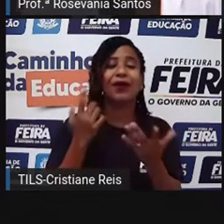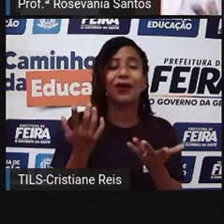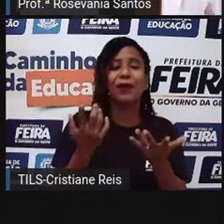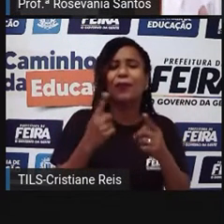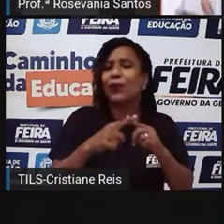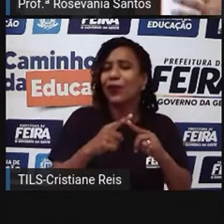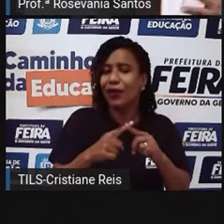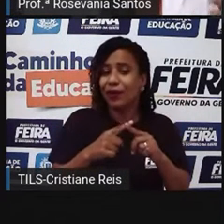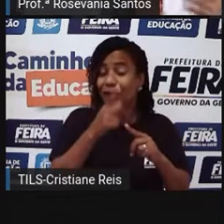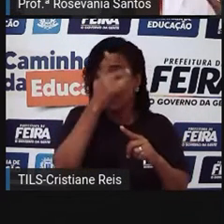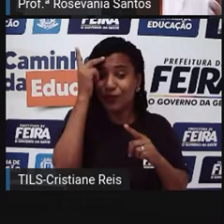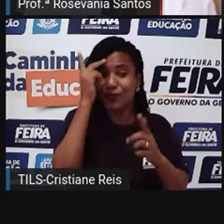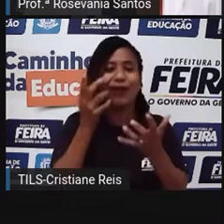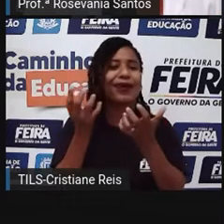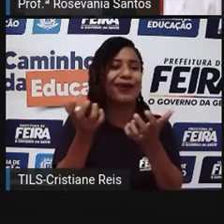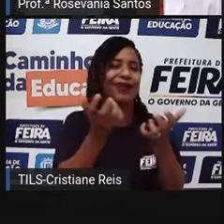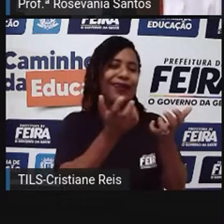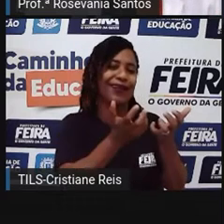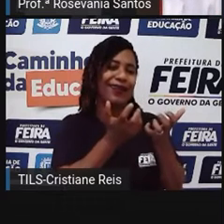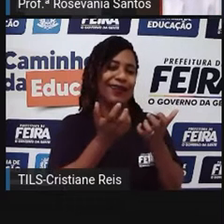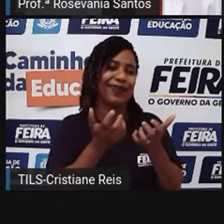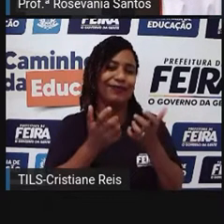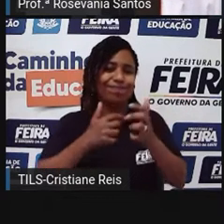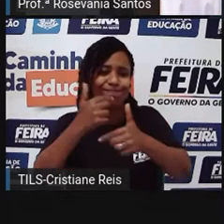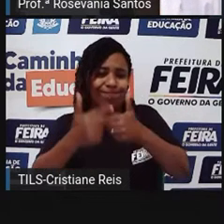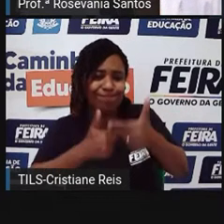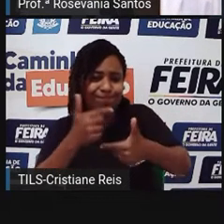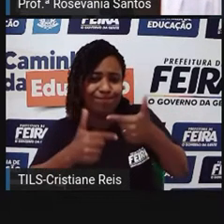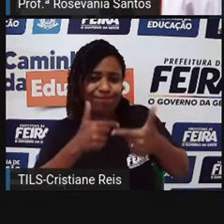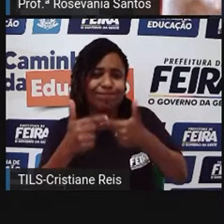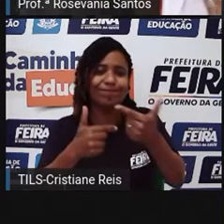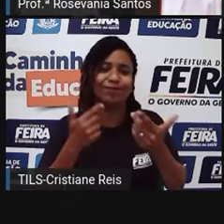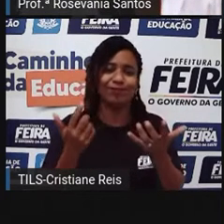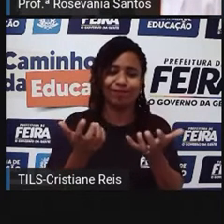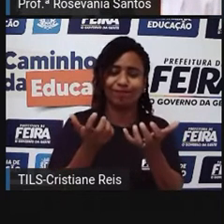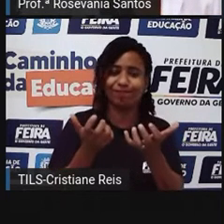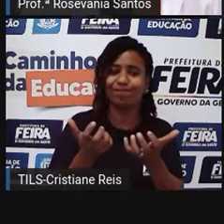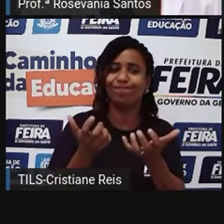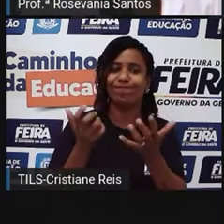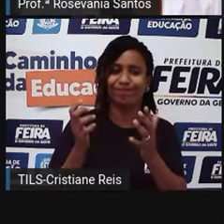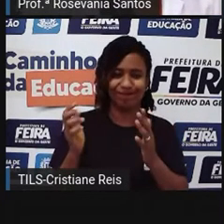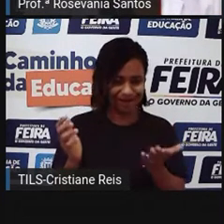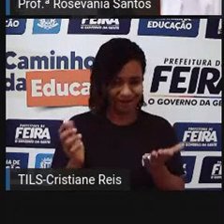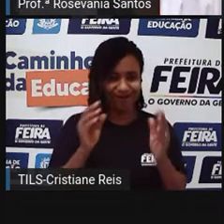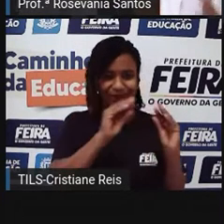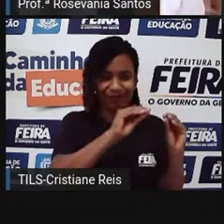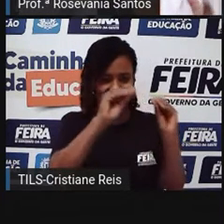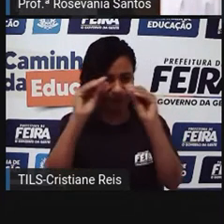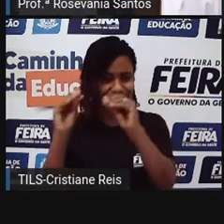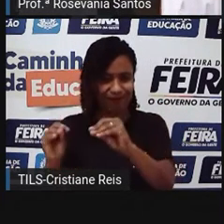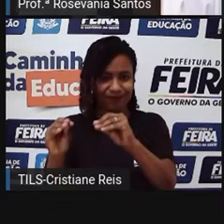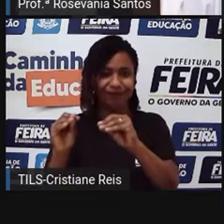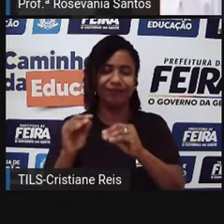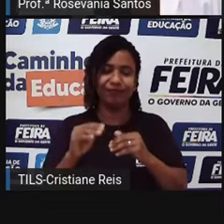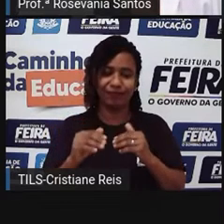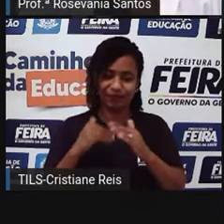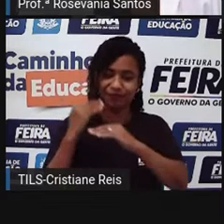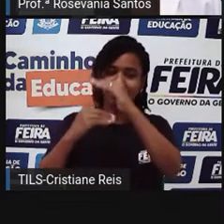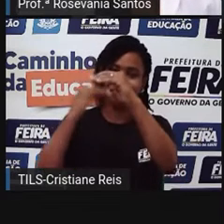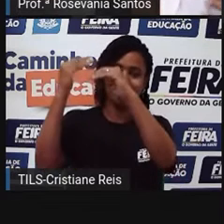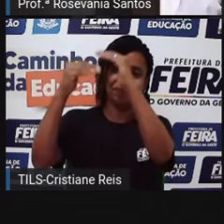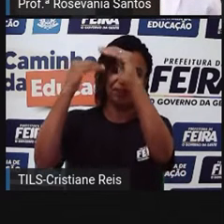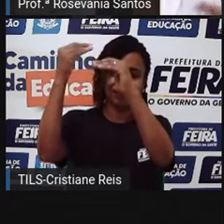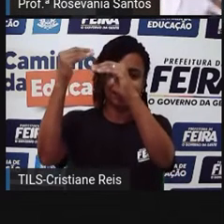em países, em nações que têm um certo desenvolvimento, né, os ditos países ricos, isso é muito